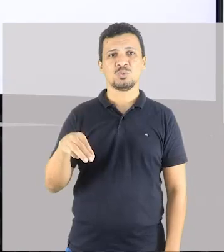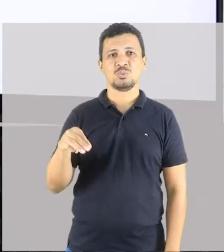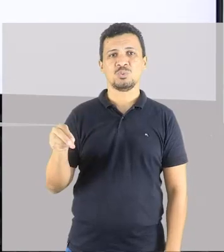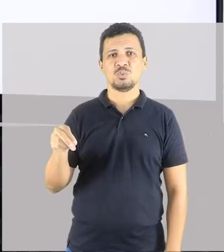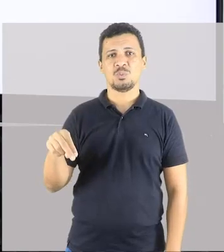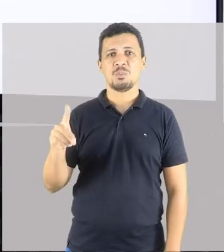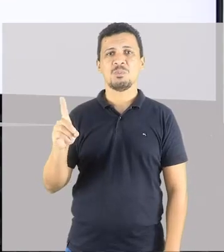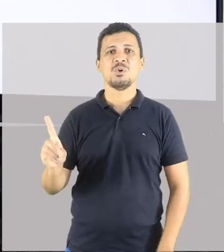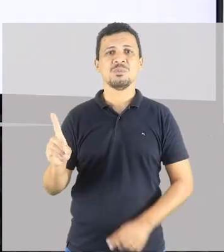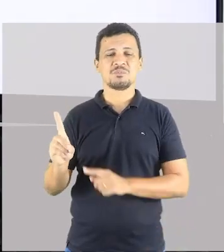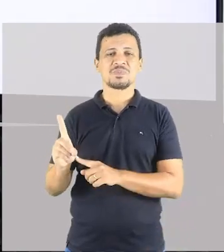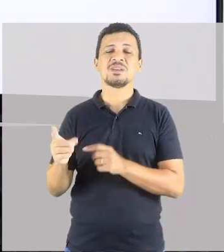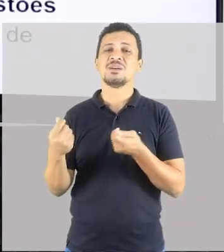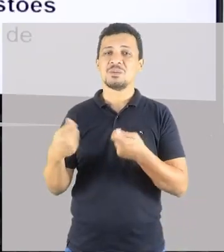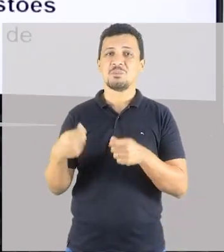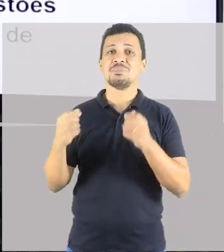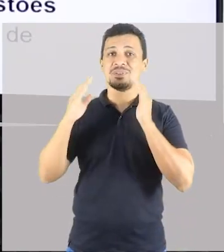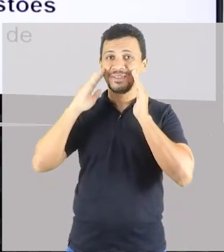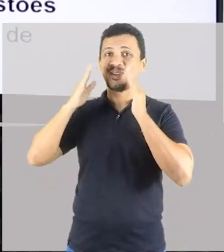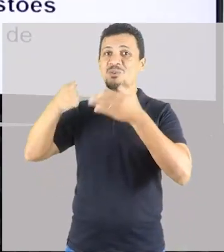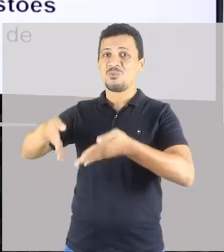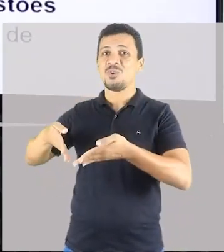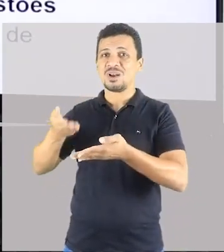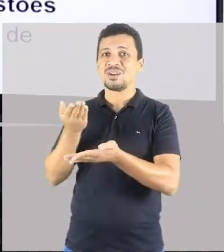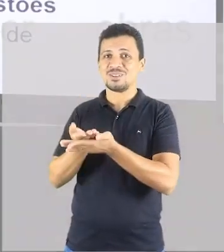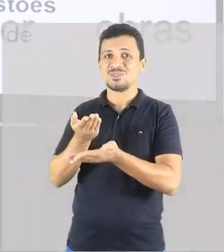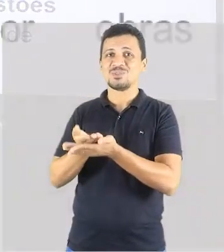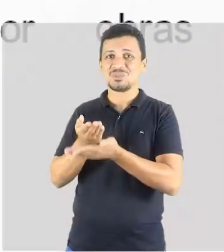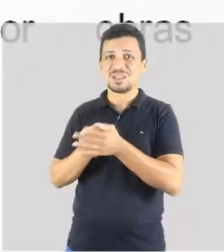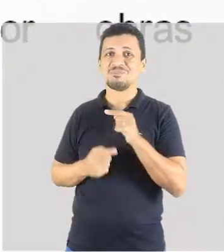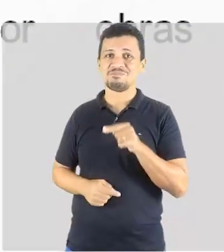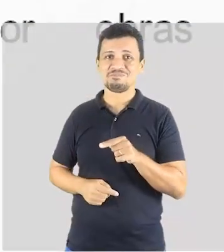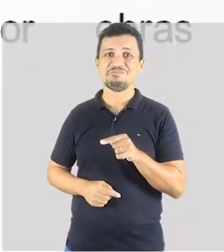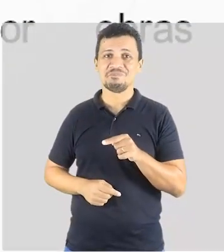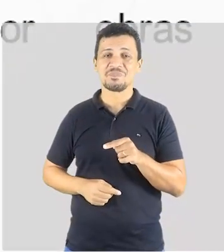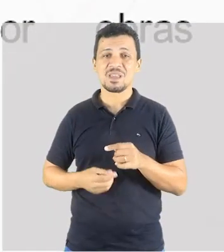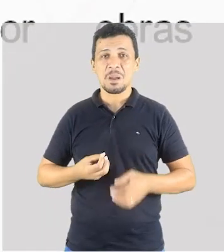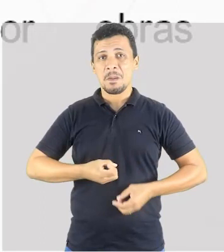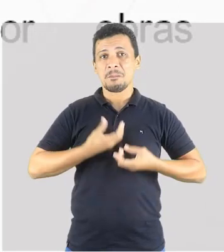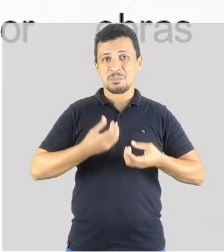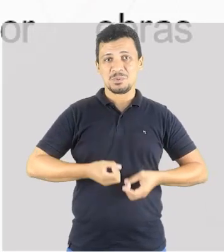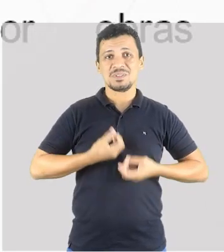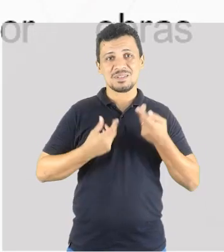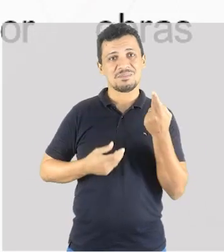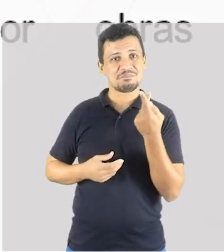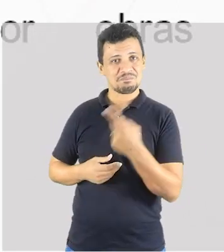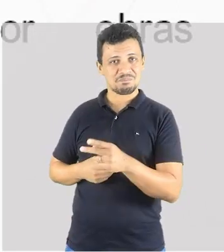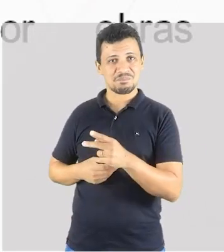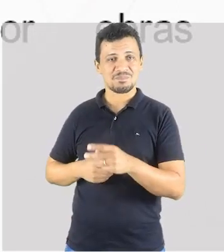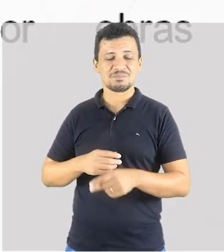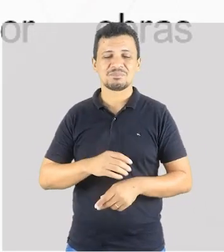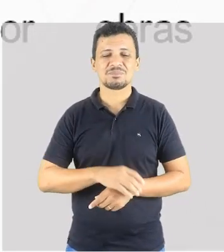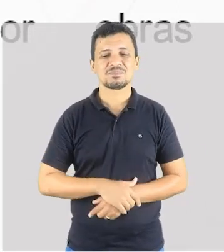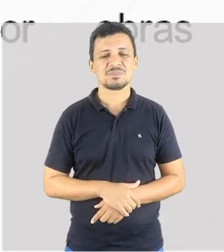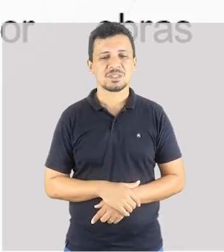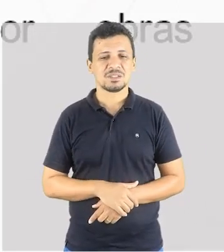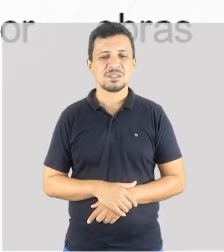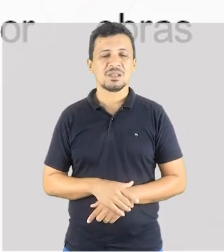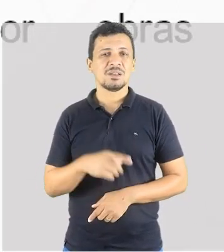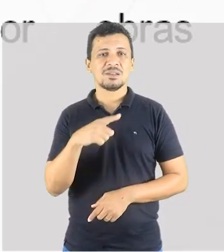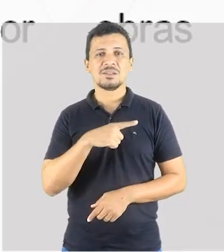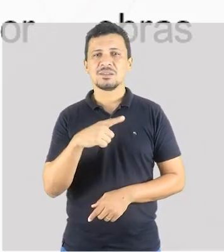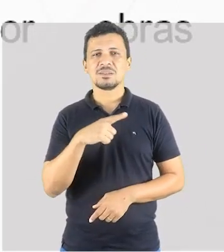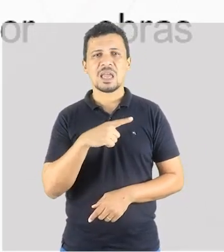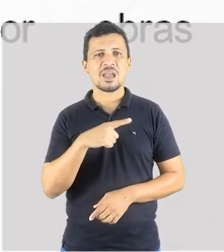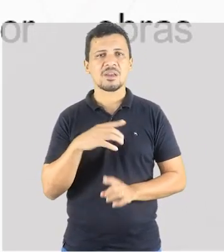é bom se preocupar em reconhecer, né, a poesia de Drummond. Aí nós temos aqui